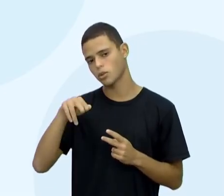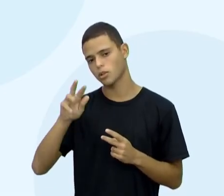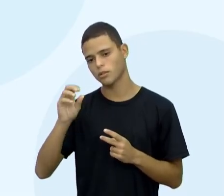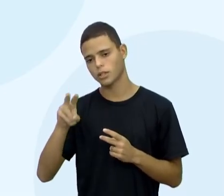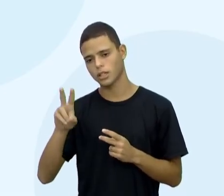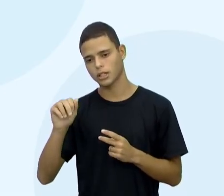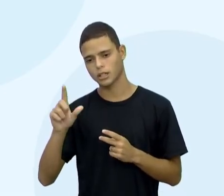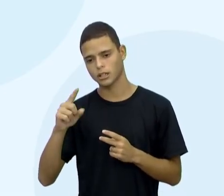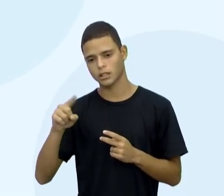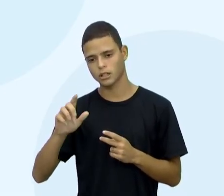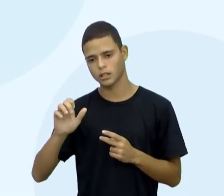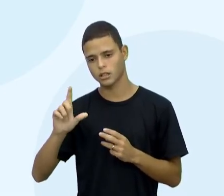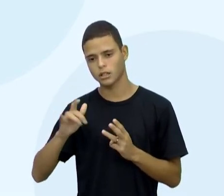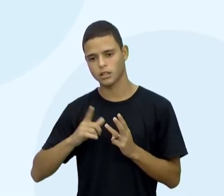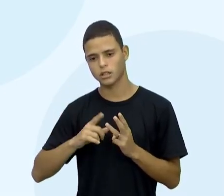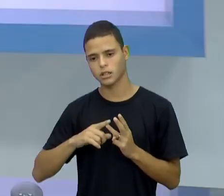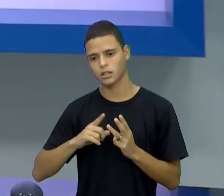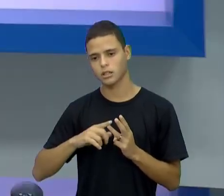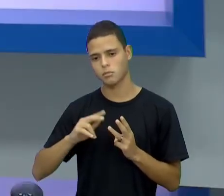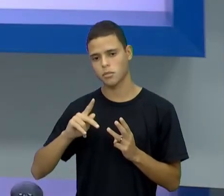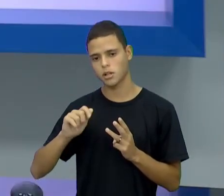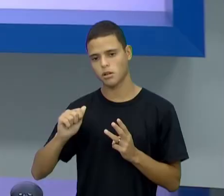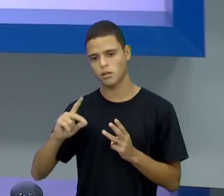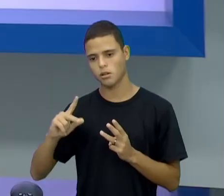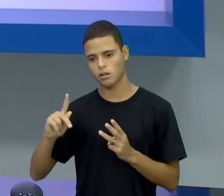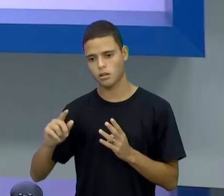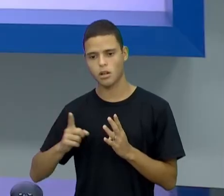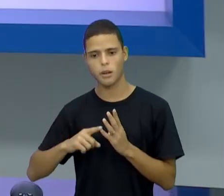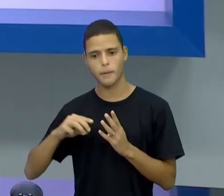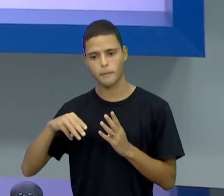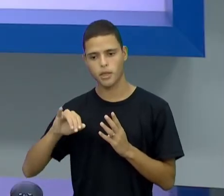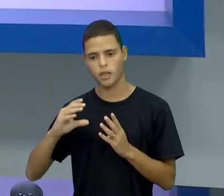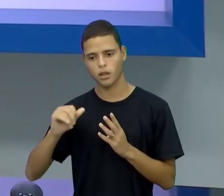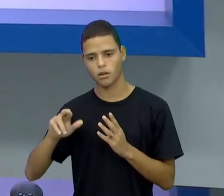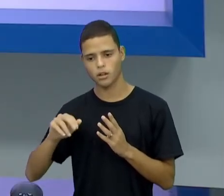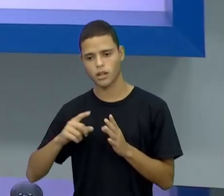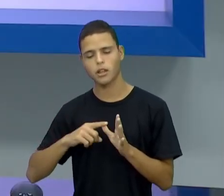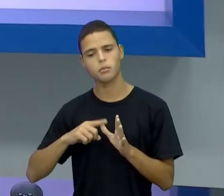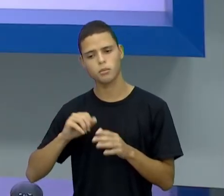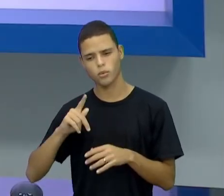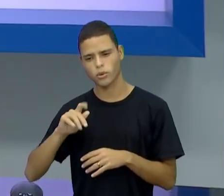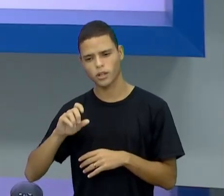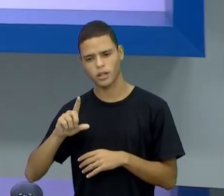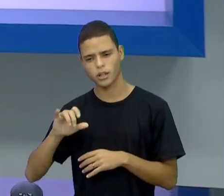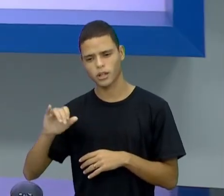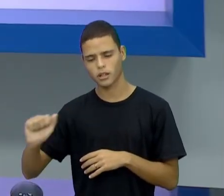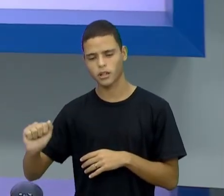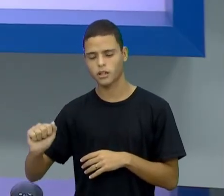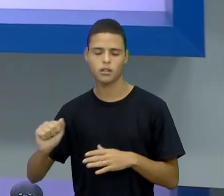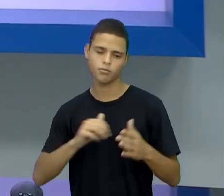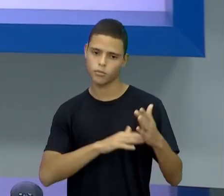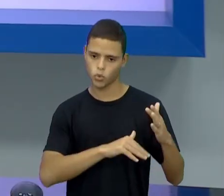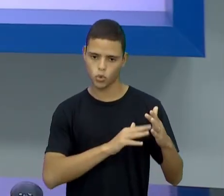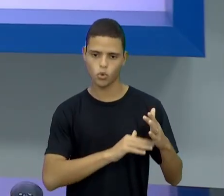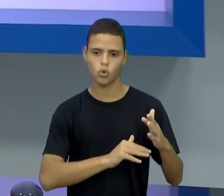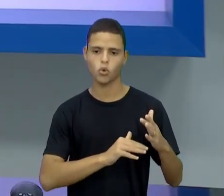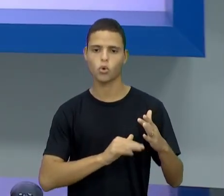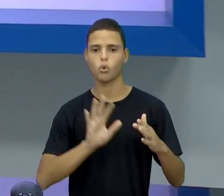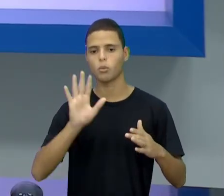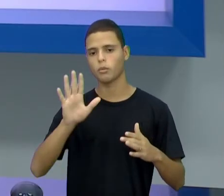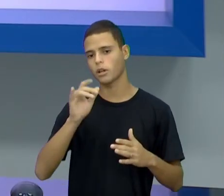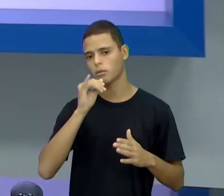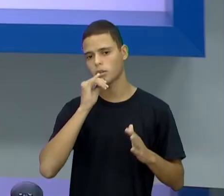né? Como também Papua Nova Guiné, daí também Micronésia, Polinésia, né? E a Macronésia, mas